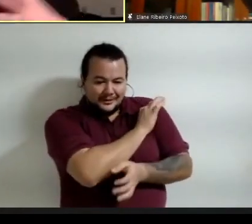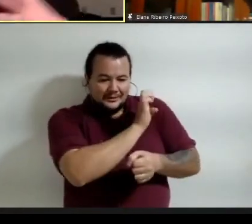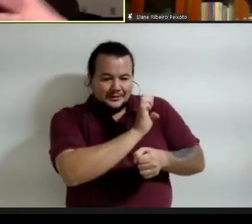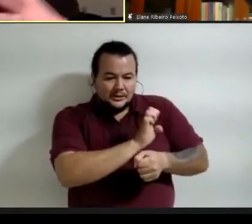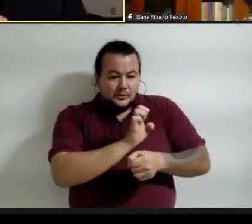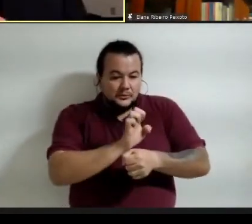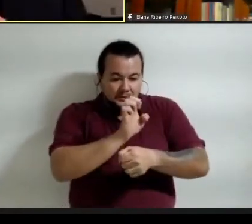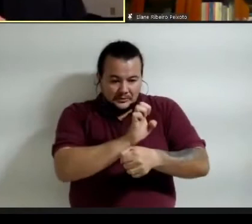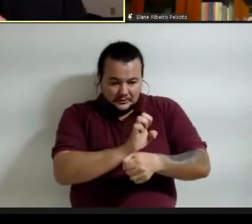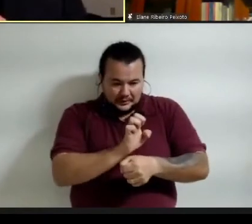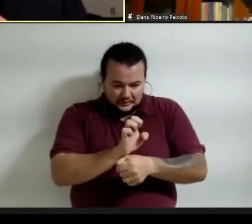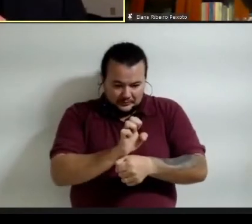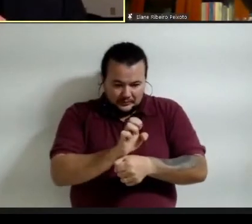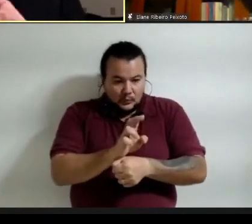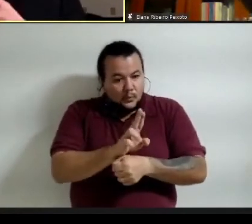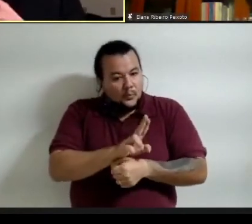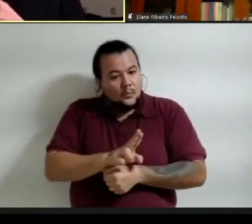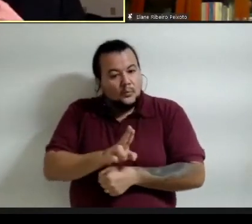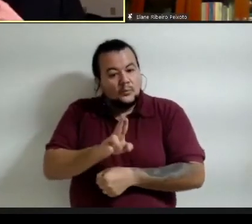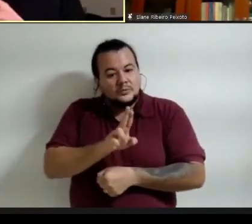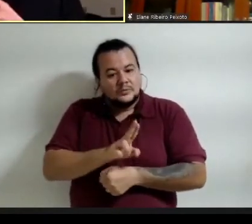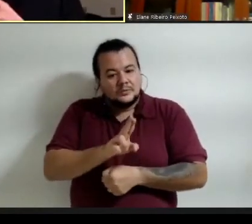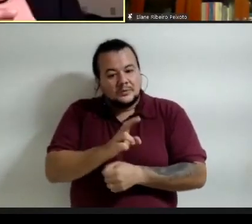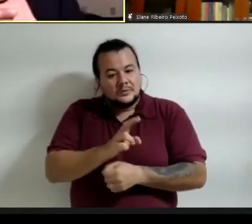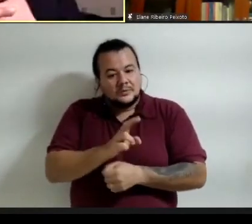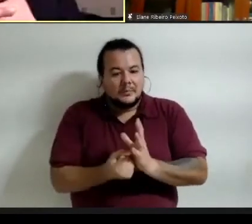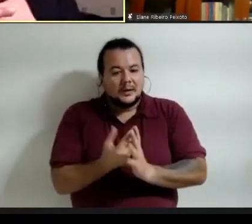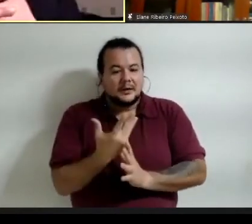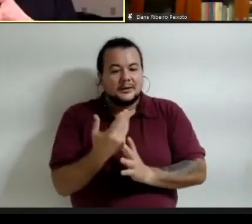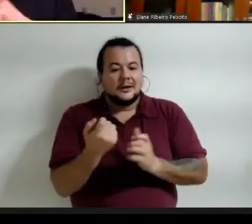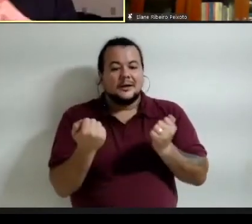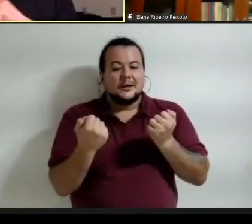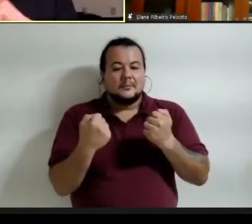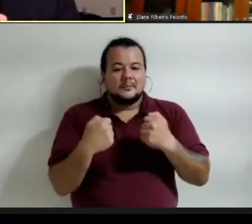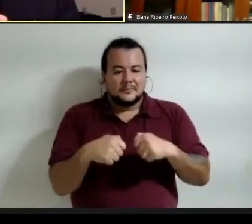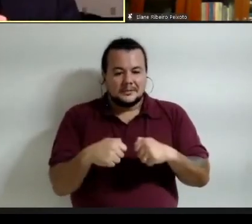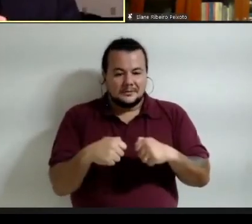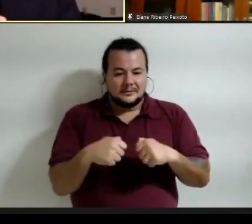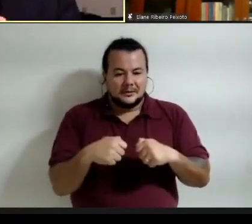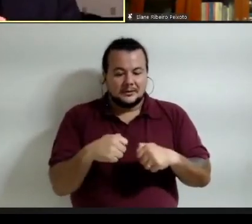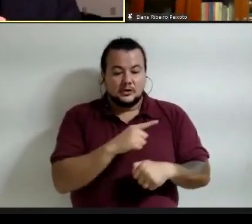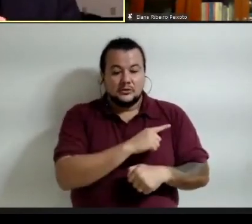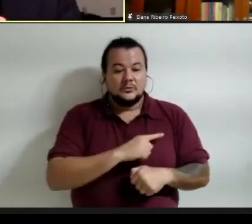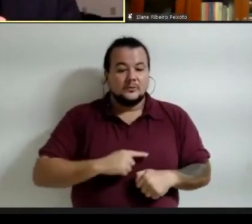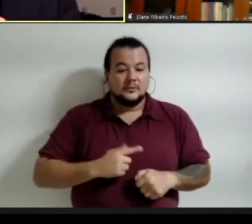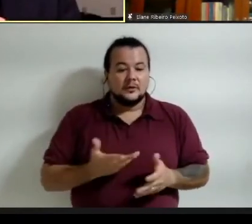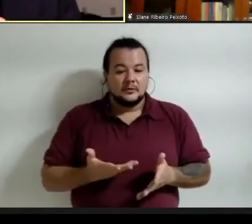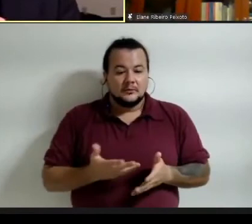para criar a possibilidade de governar.